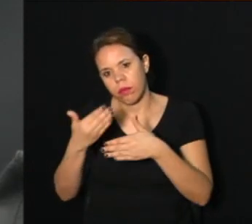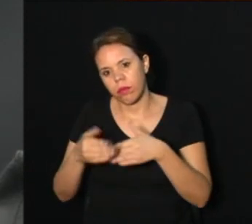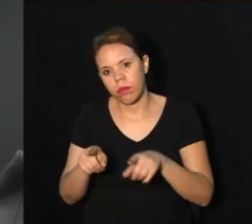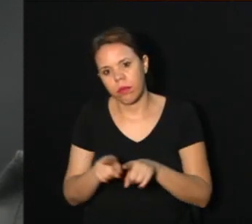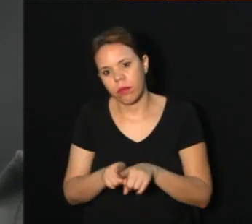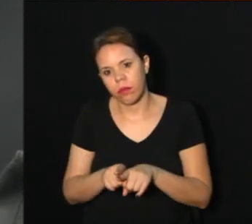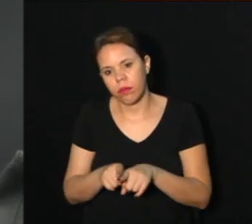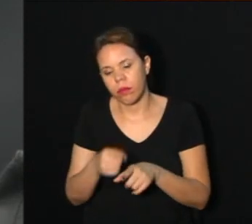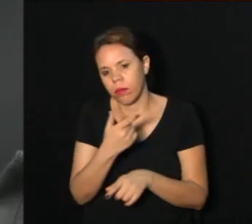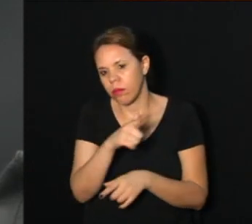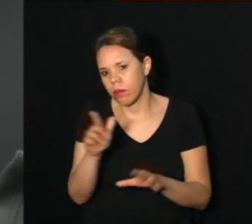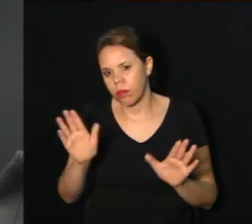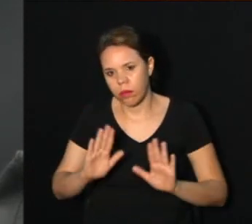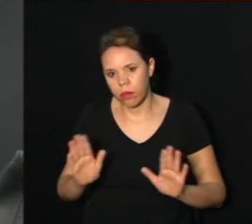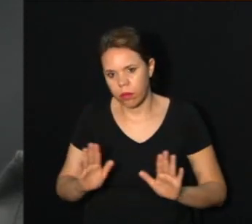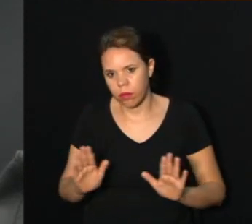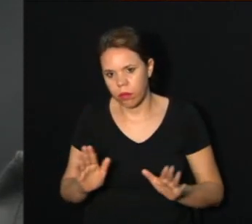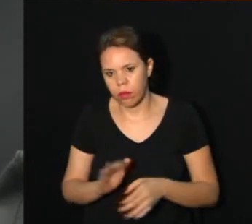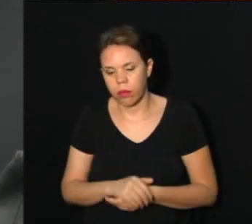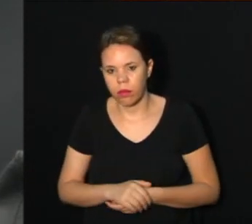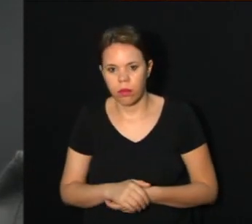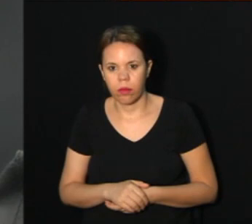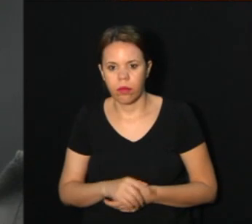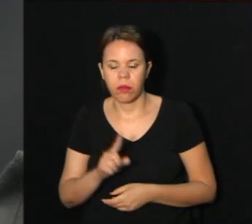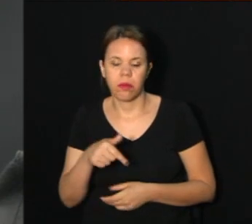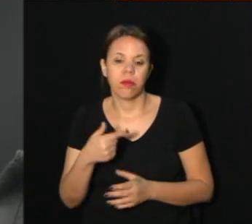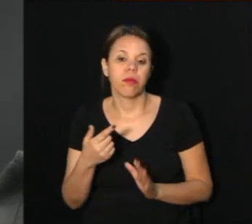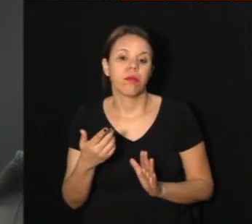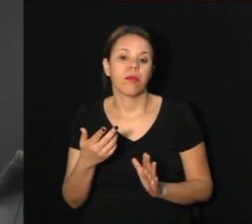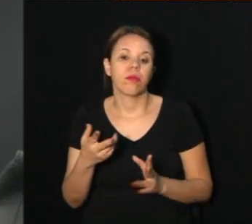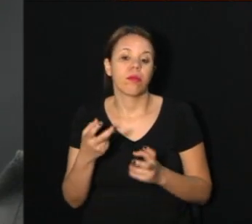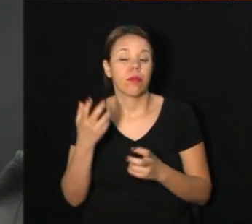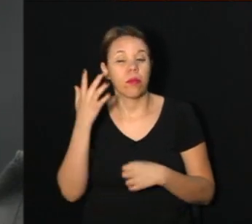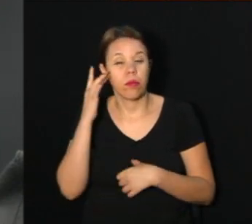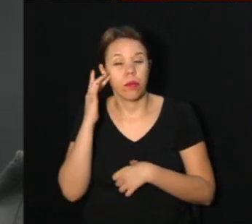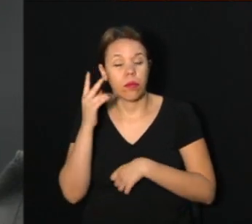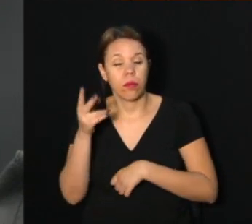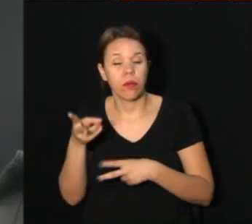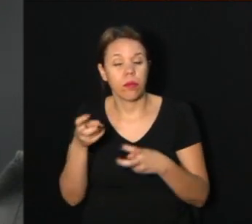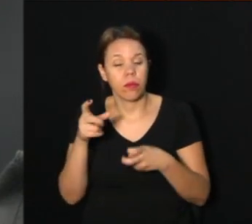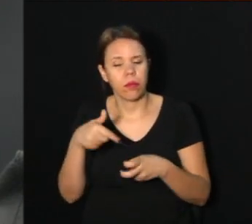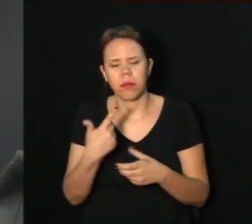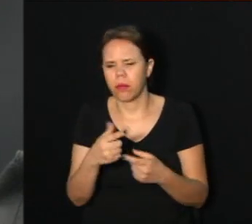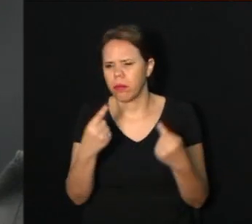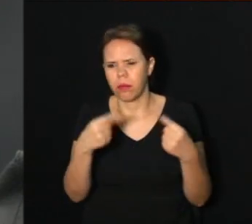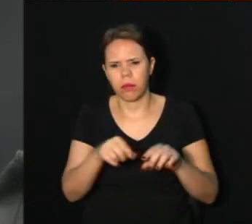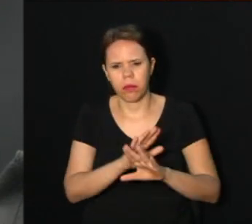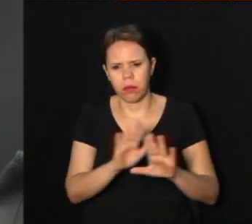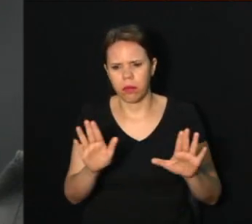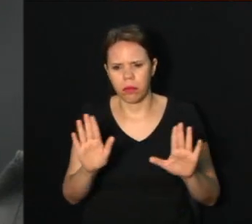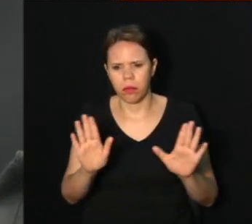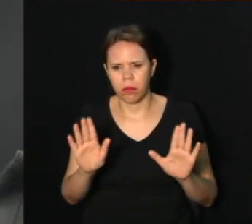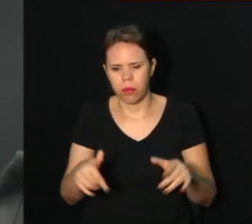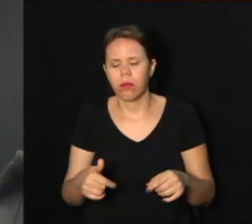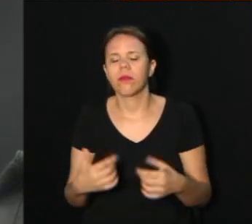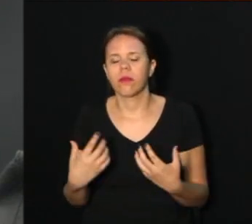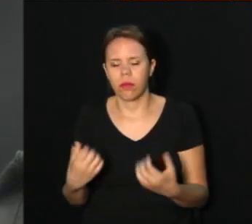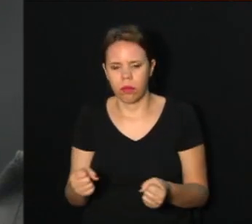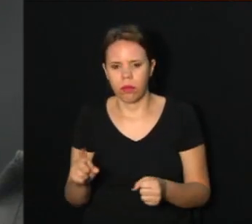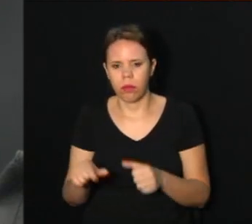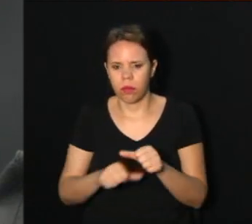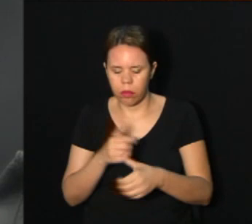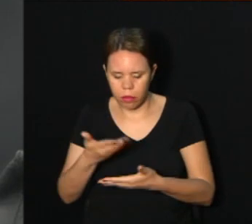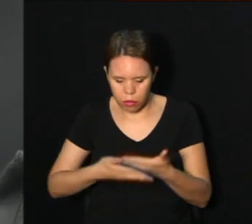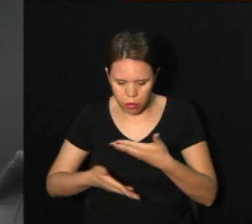Não houve nenhuma, eu não sei se foi essa a sua conotação, mas não houve nenhuma imposição de nada. Muito pelo contrário, só troca